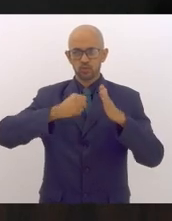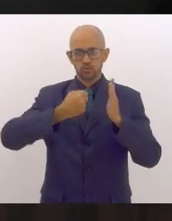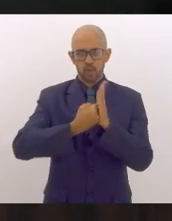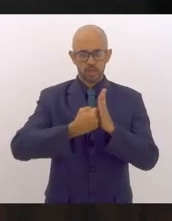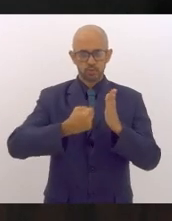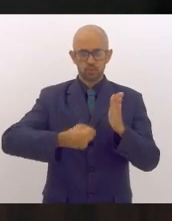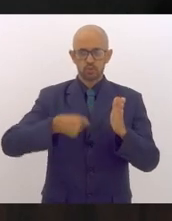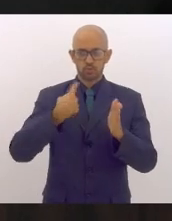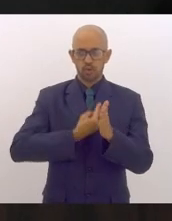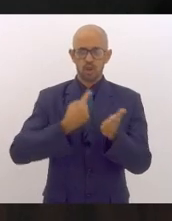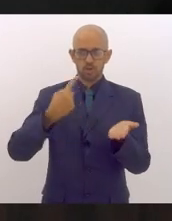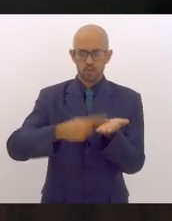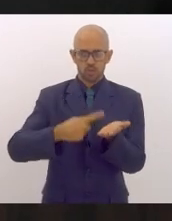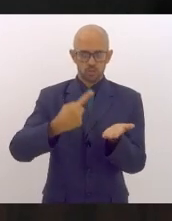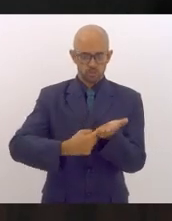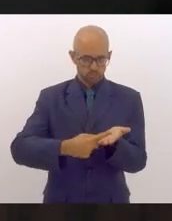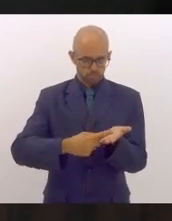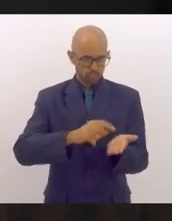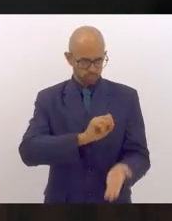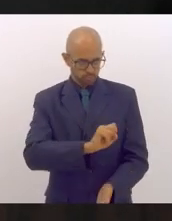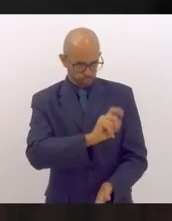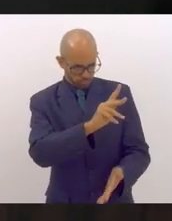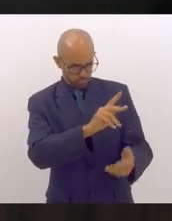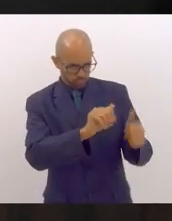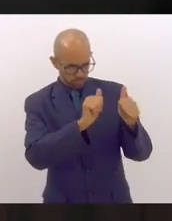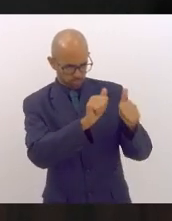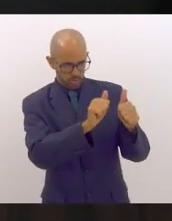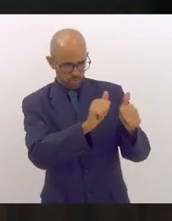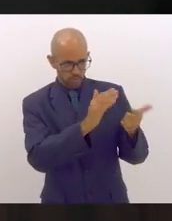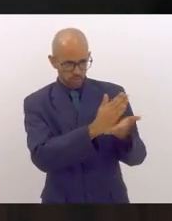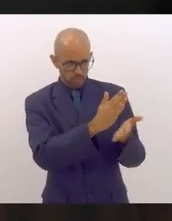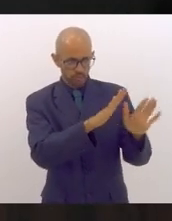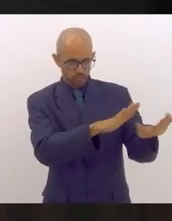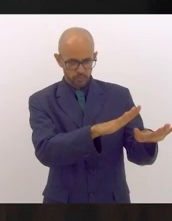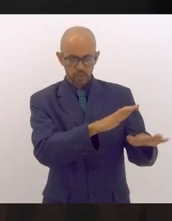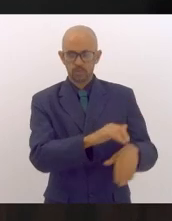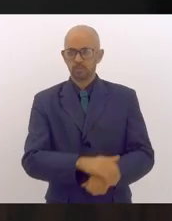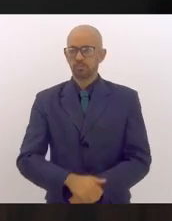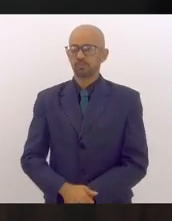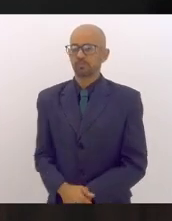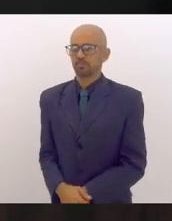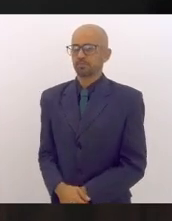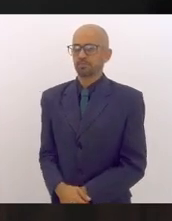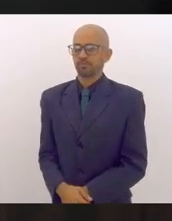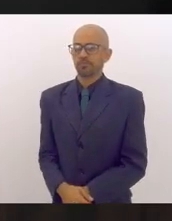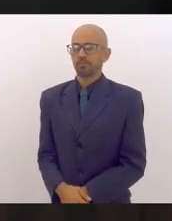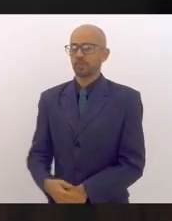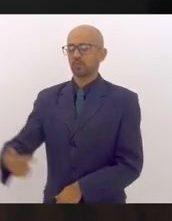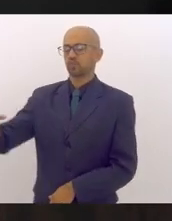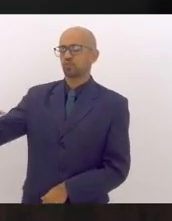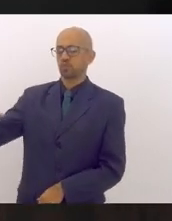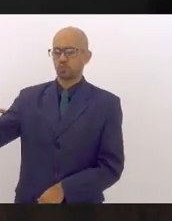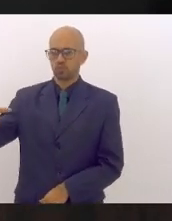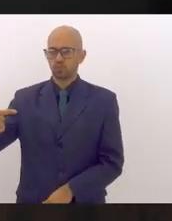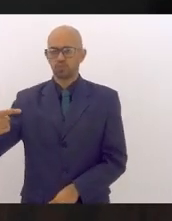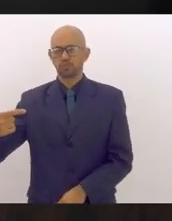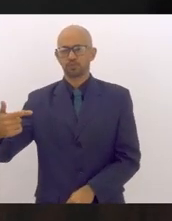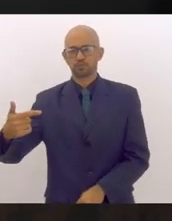acordados. É possível? Os senhores que aprovam, permaneçam como estão, aprovado. Segundo,